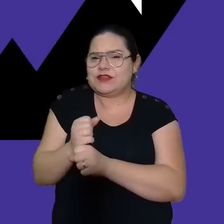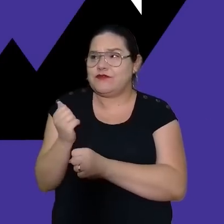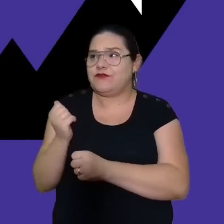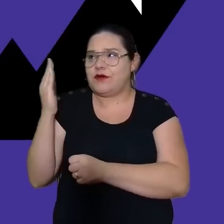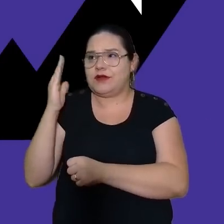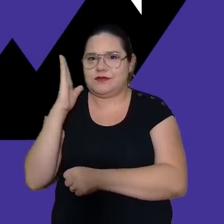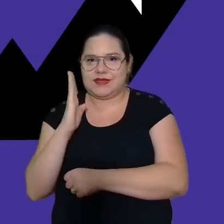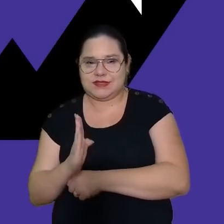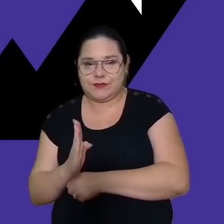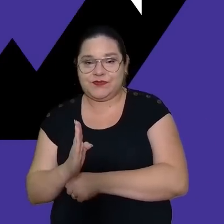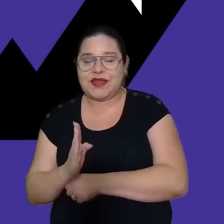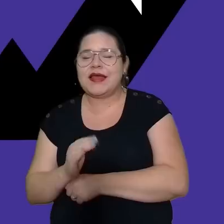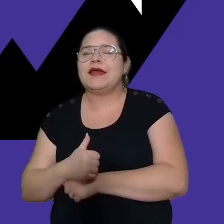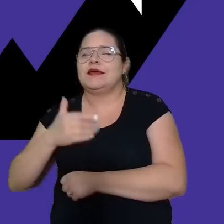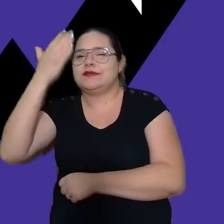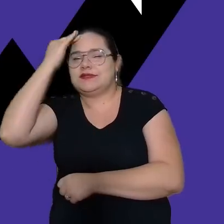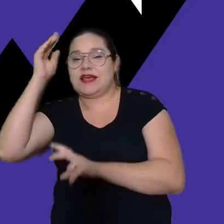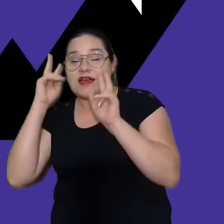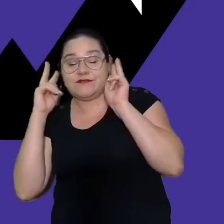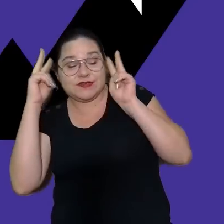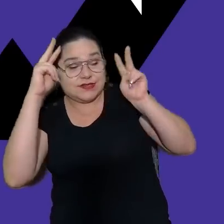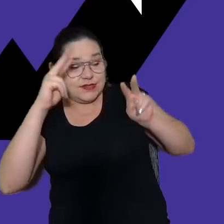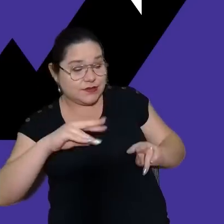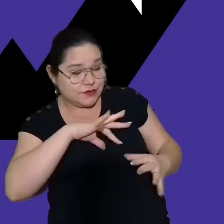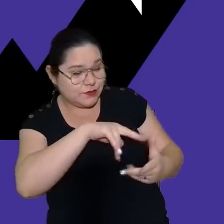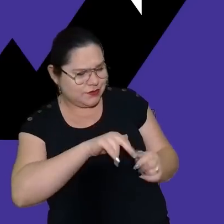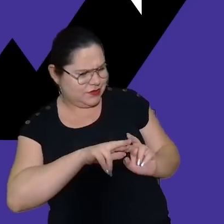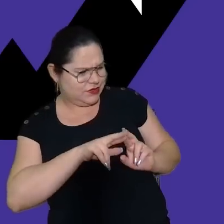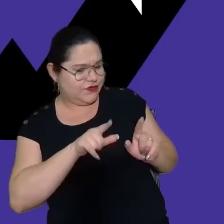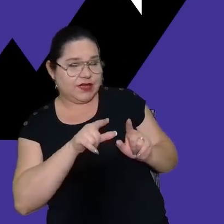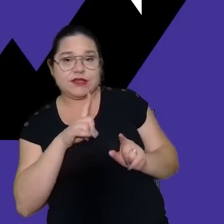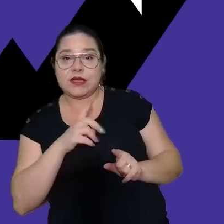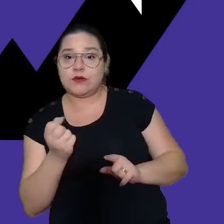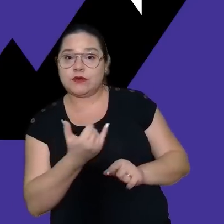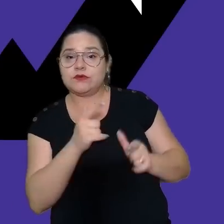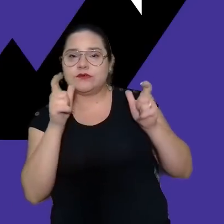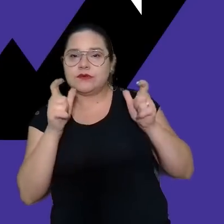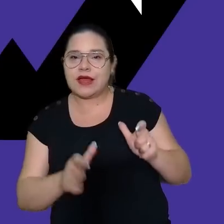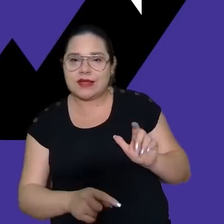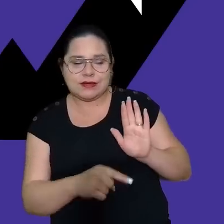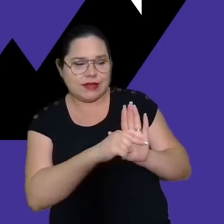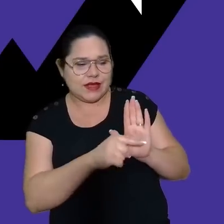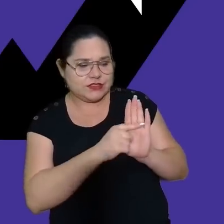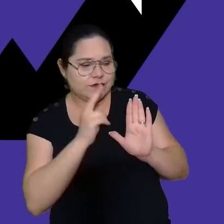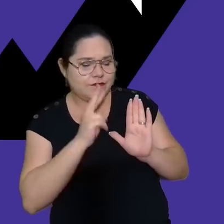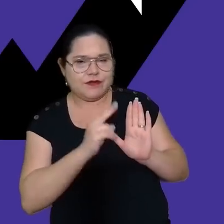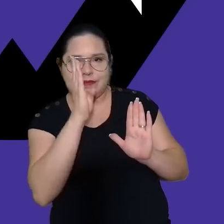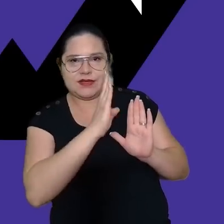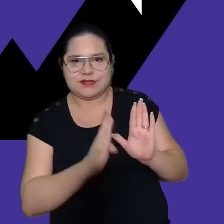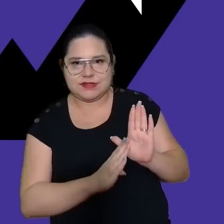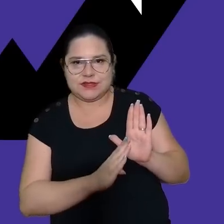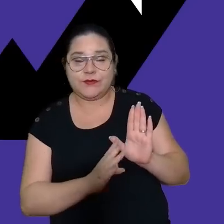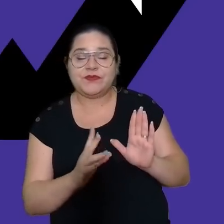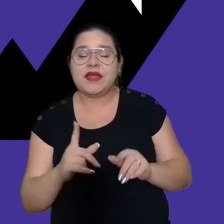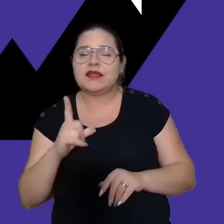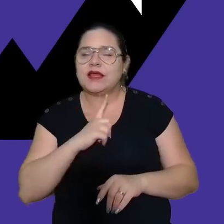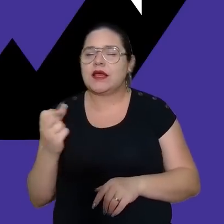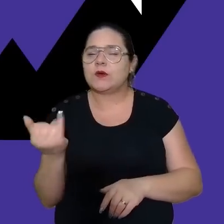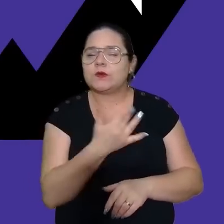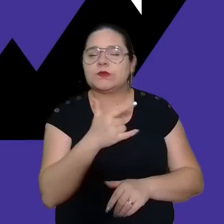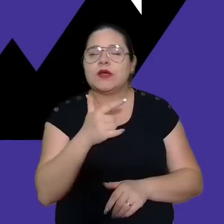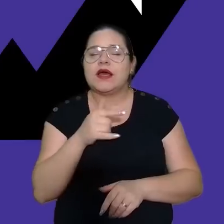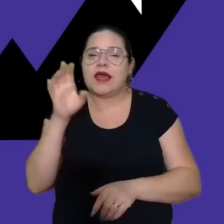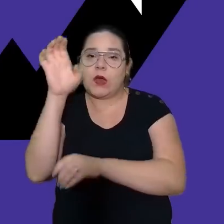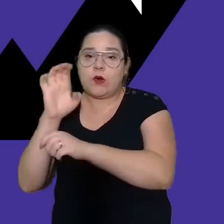eu sei que a visão sobre o Brasil é muito diferente, tem lugares que ela é muito negativa, como a Europa, Tem lugares que ela é neutra, como na Ásia, que as pessoas não sabem direito que é o